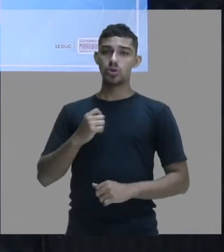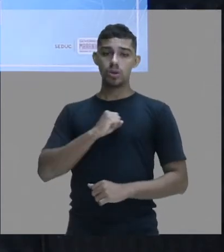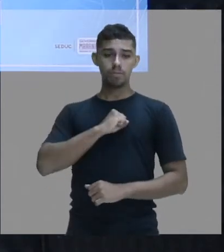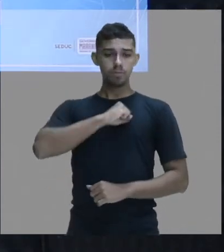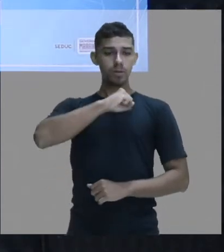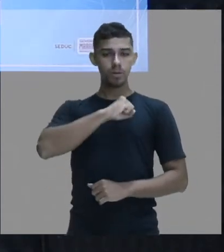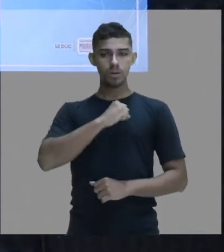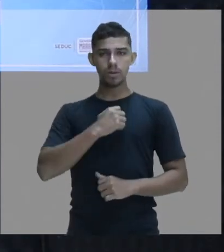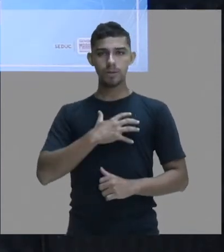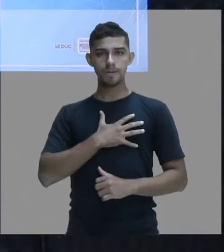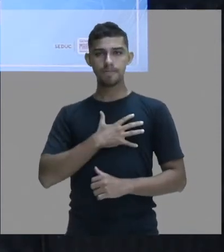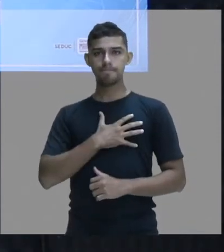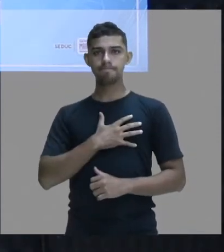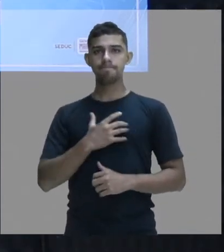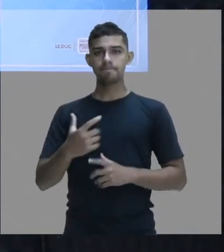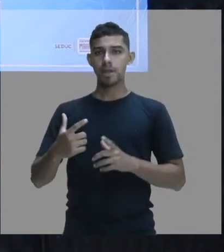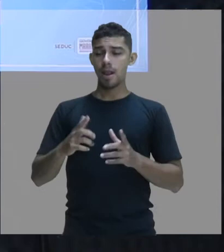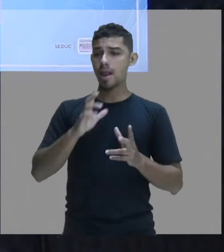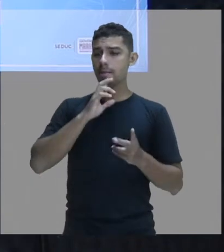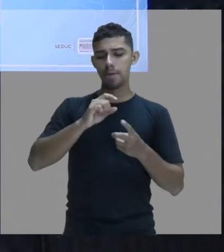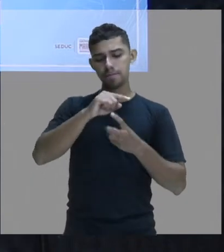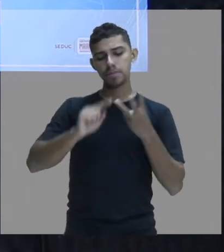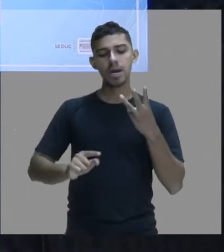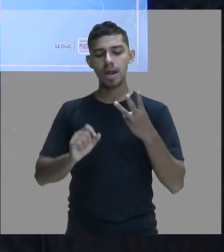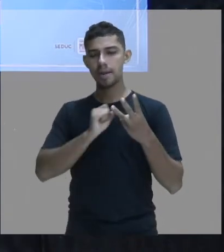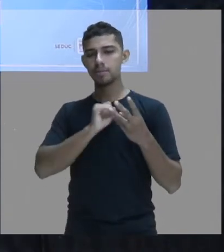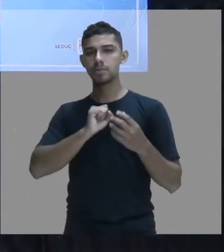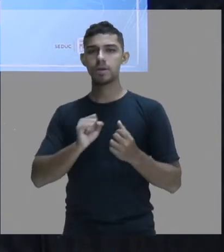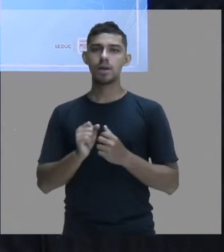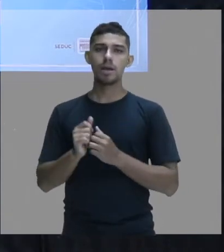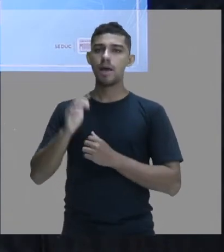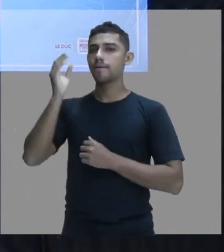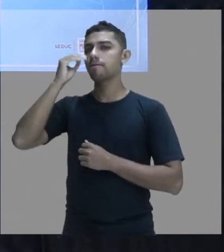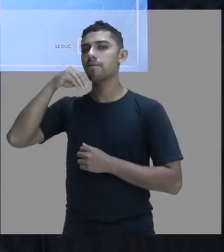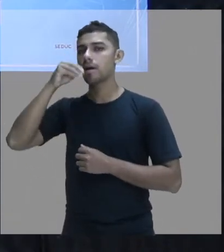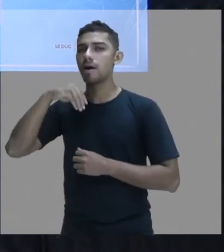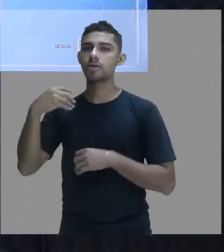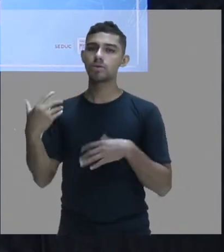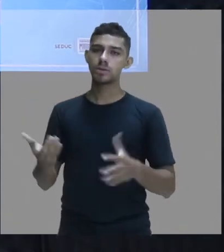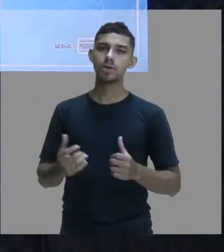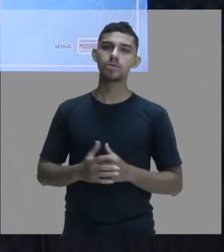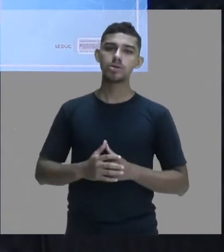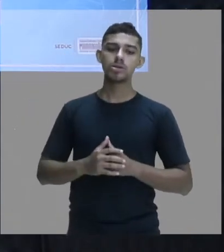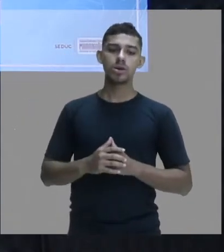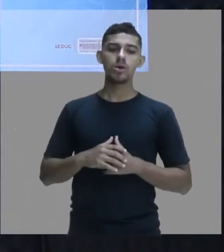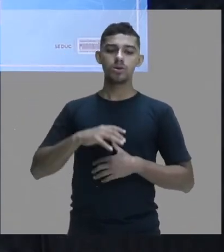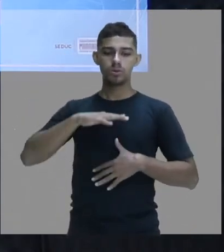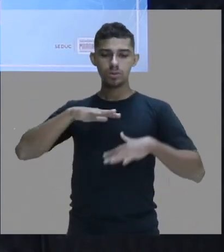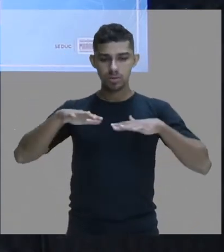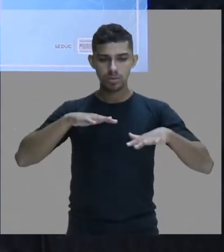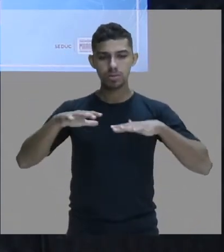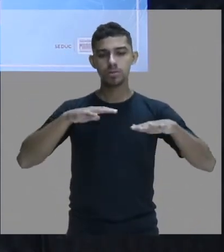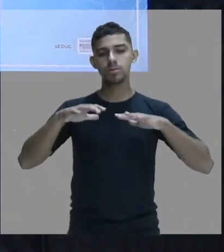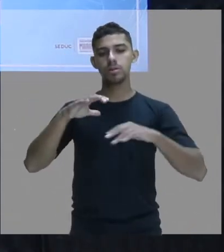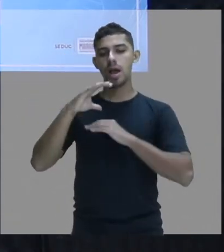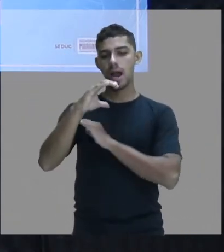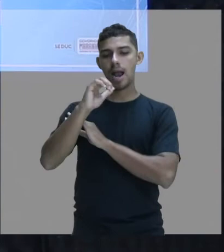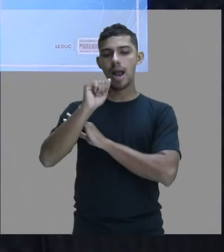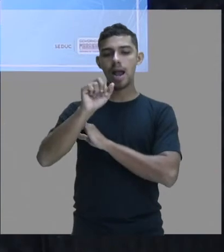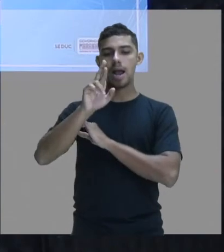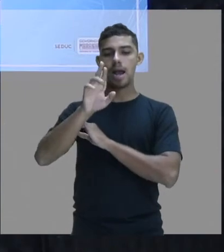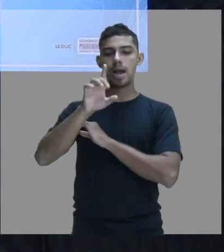batida vai se valer-se a 3 de um coração mais fraco, digamos assim. Então, esse ritmo cardíaco, ele tende o quê?